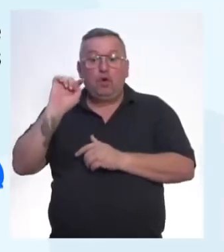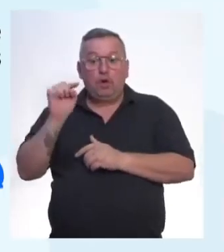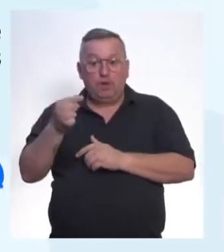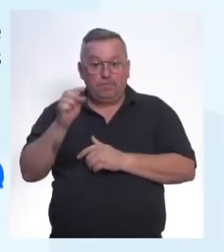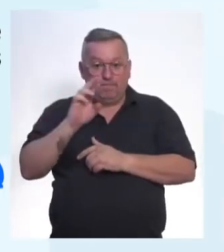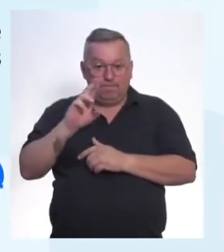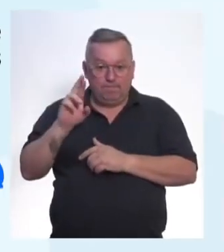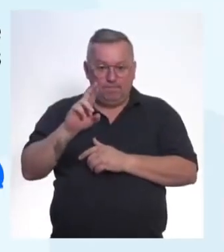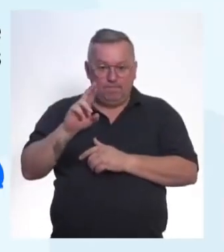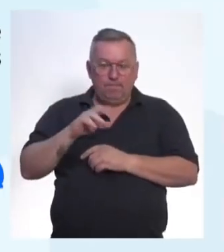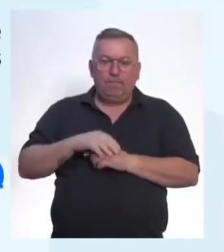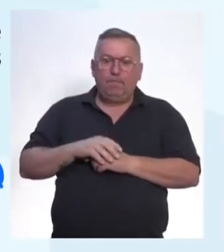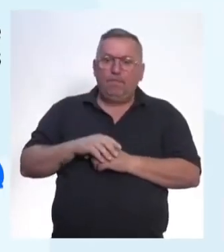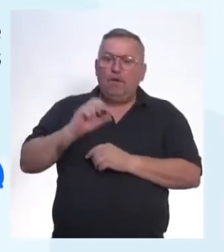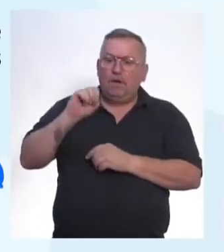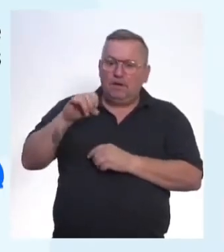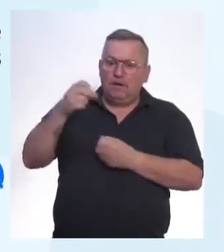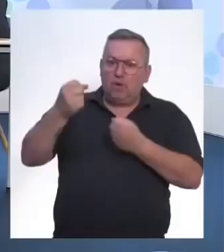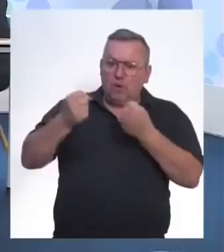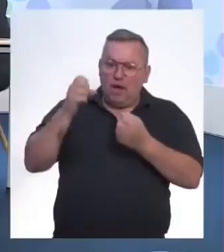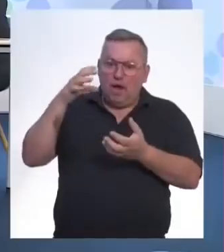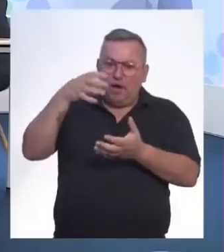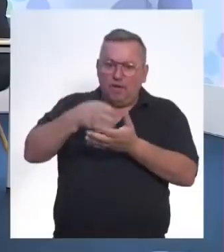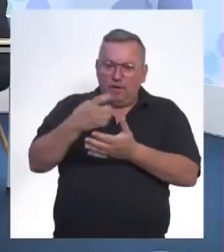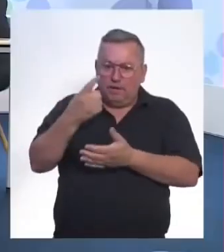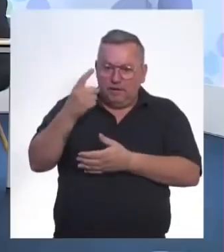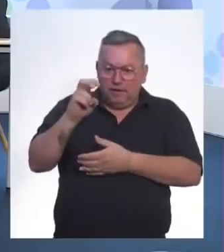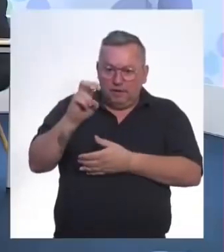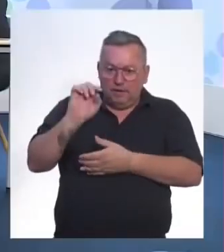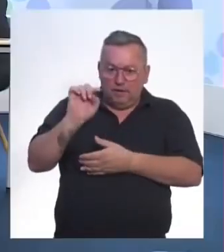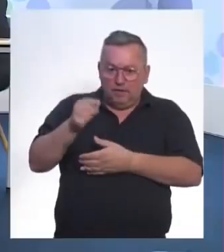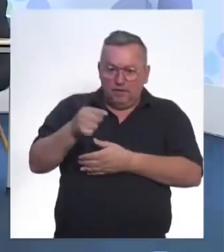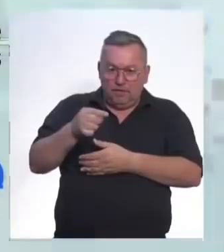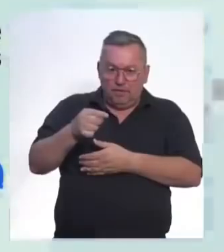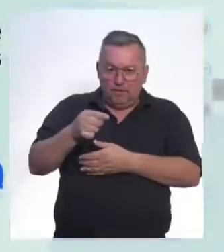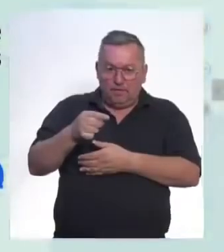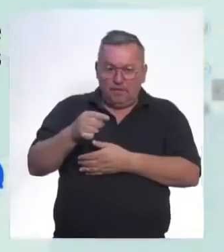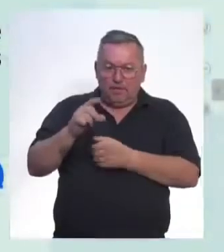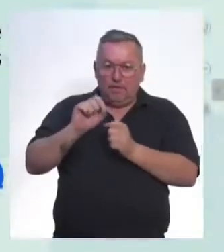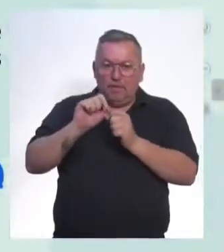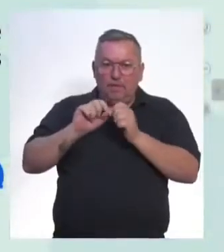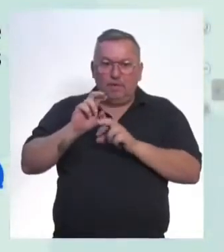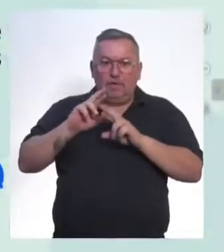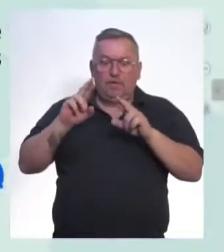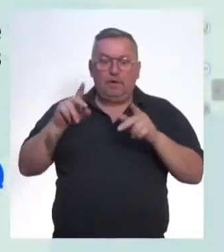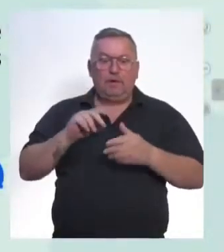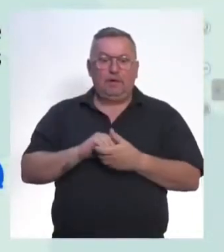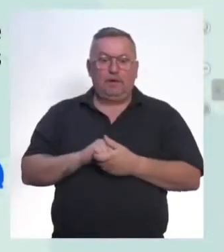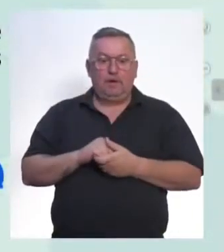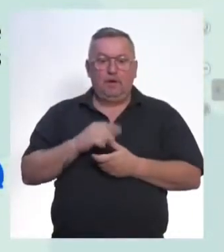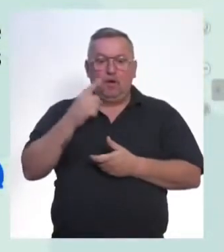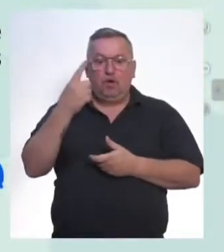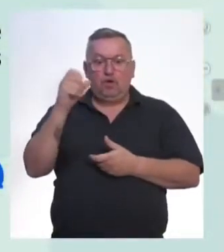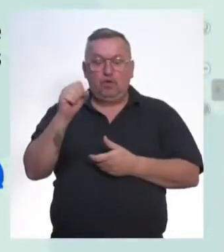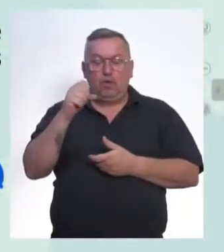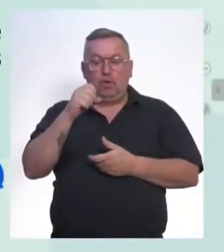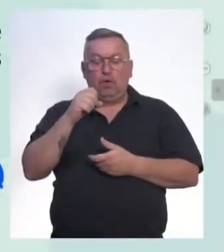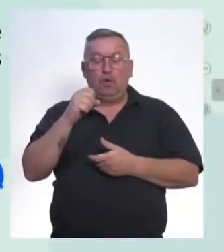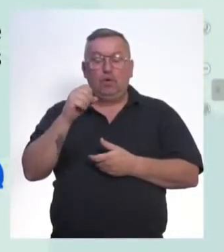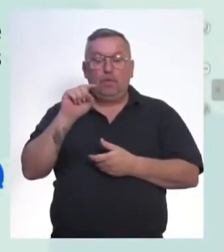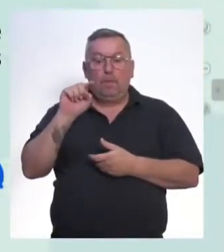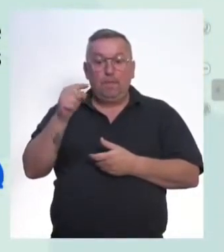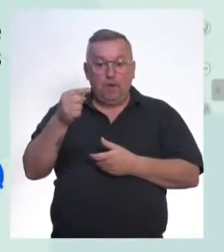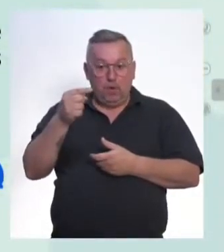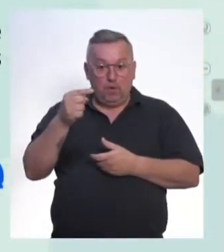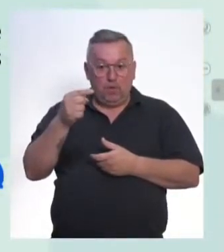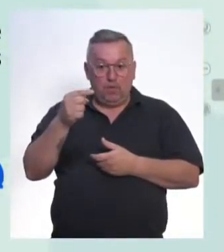mil reais. Ora, se o veículo à vista era 15 mil reais, vamos fazer a diferença, ou seja, os 18 mil, lá no final